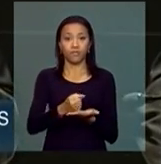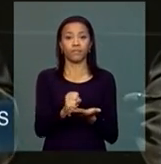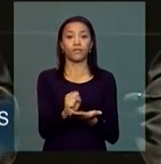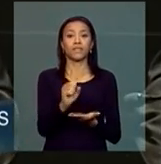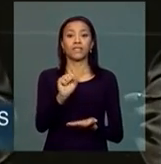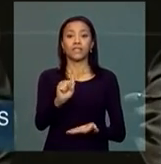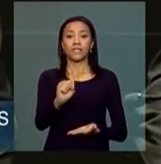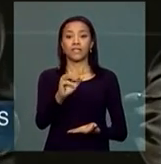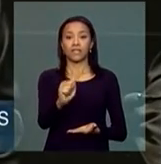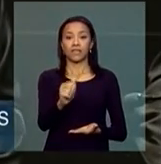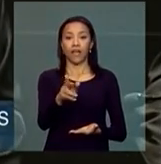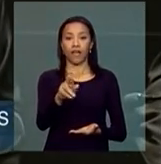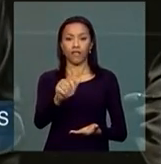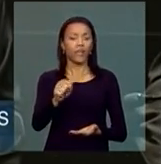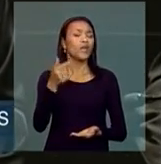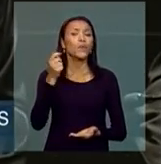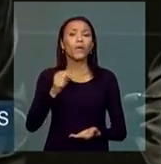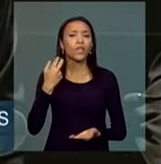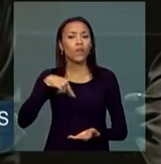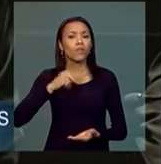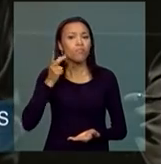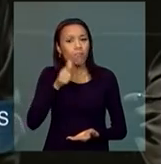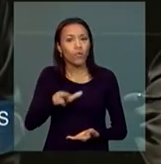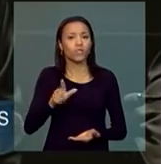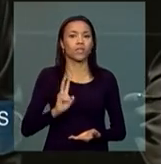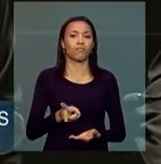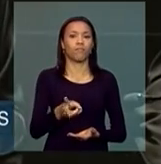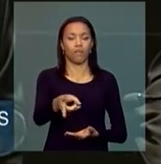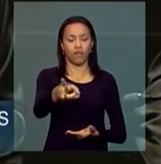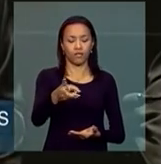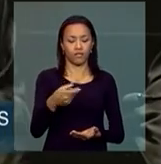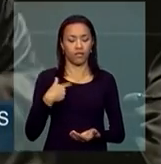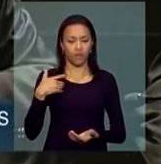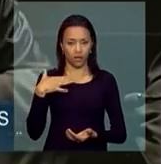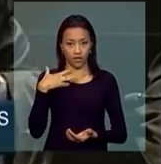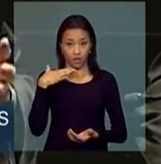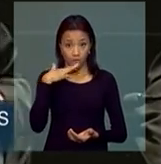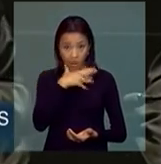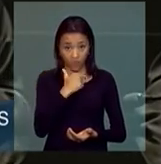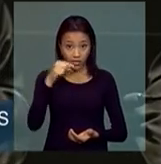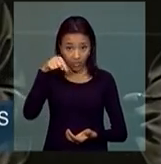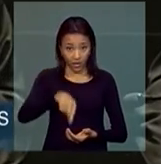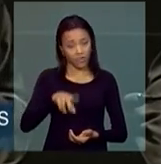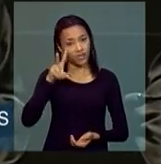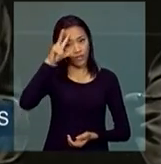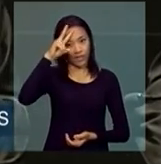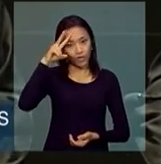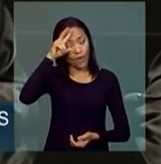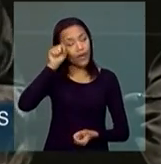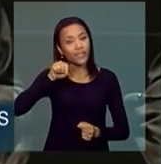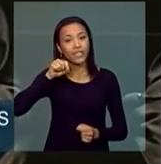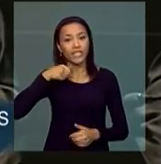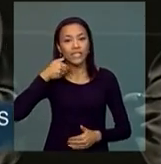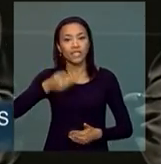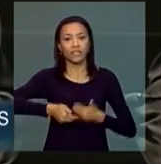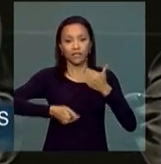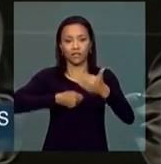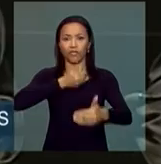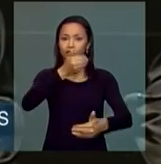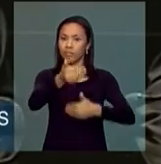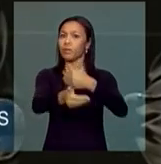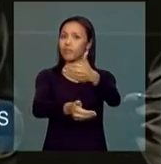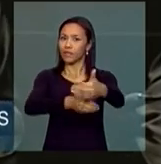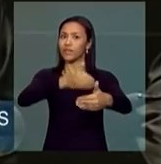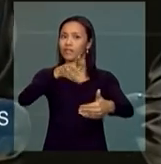queremos alcançar mais. Eu acho que essa história de crescimento, e falo principalmente aqui